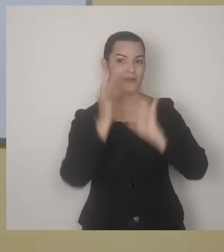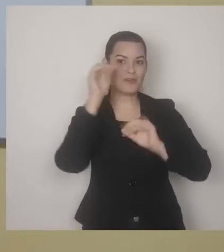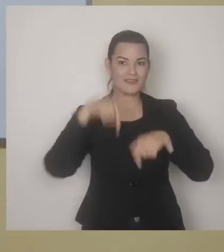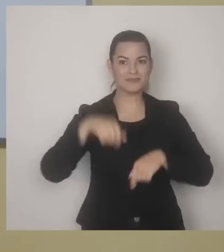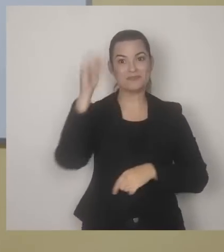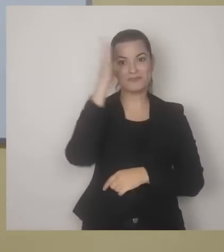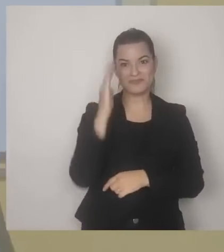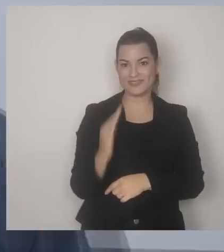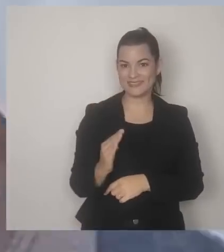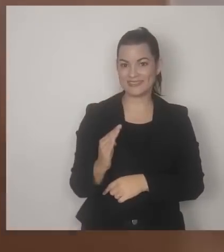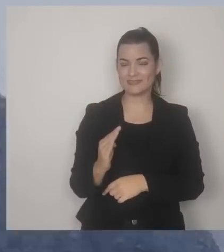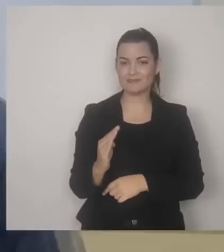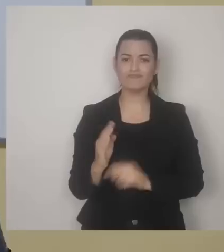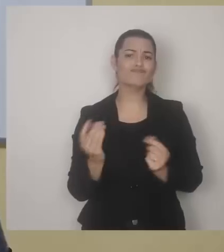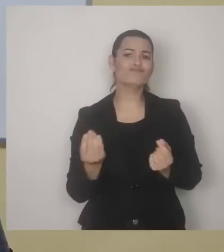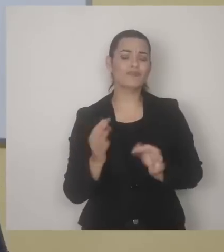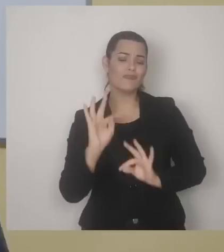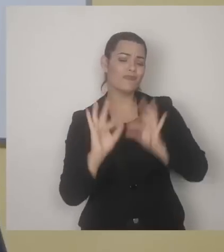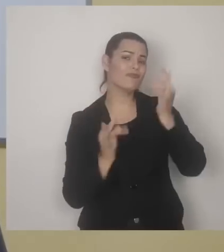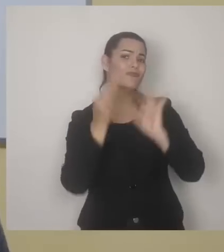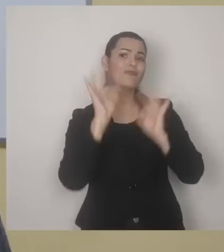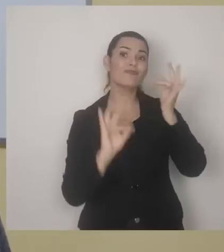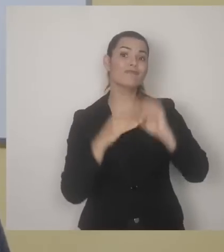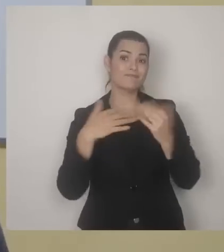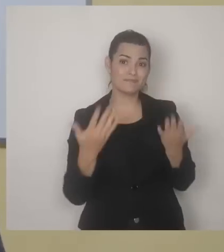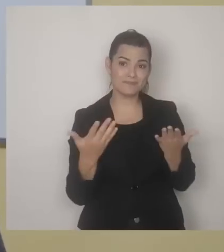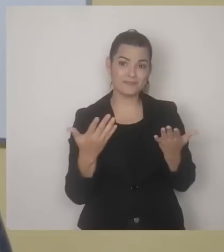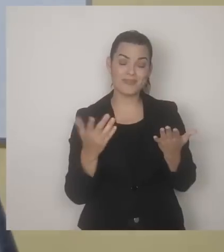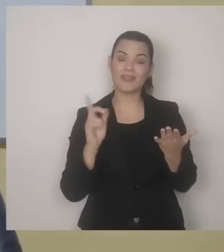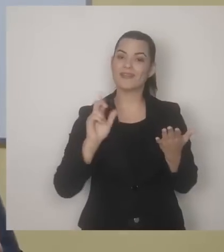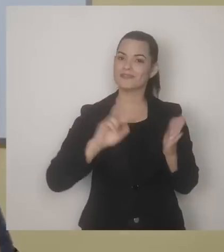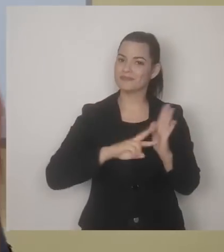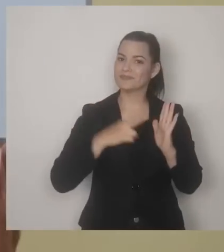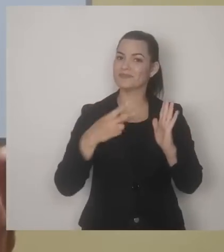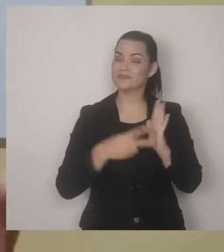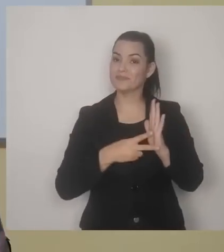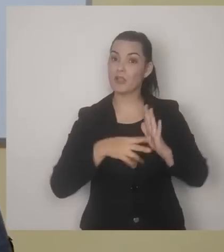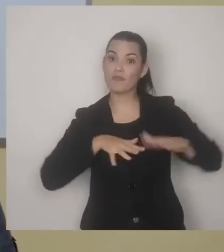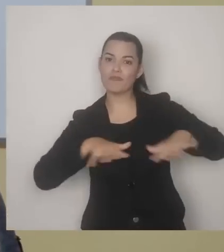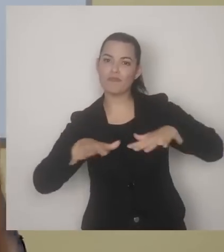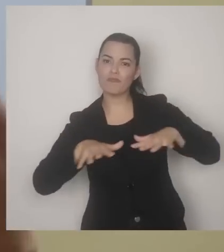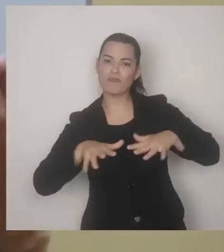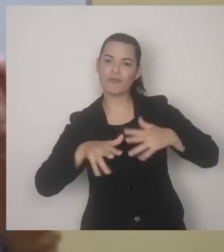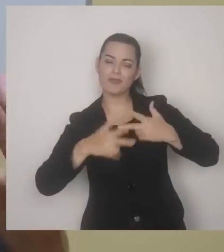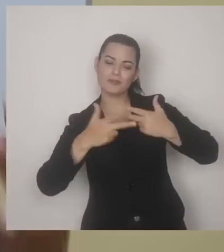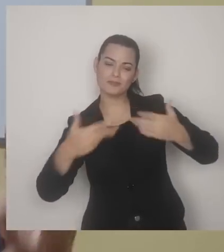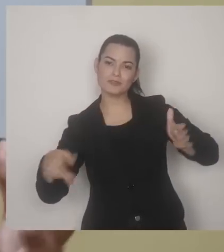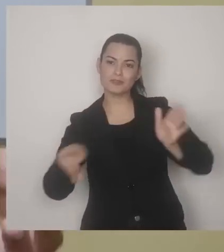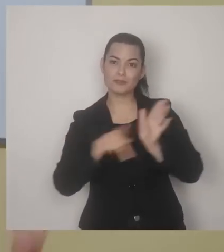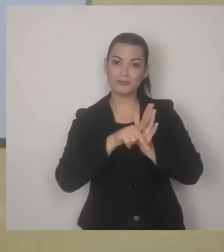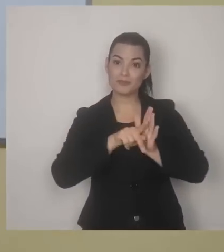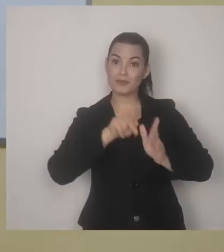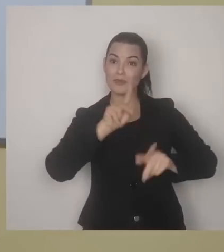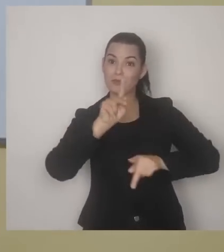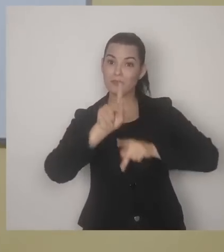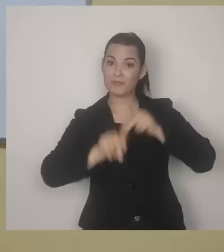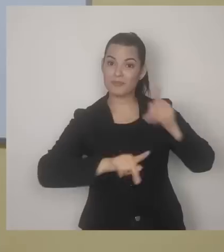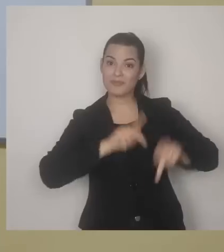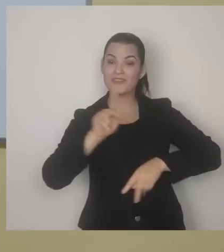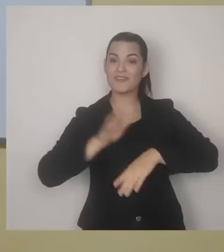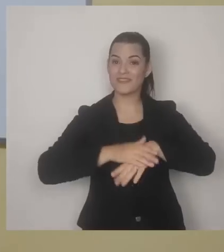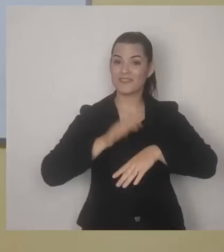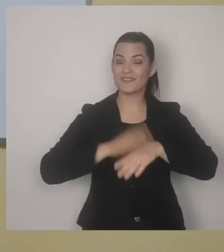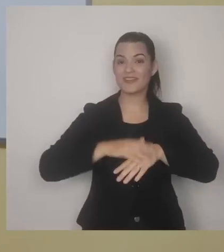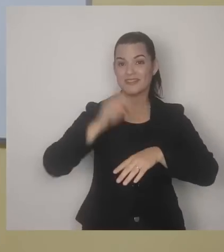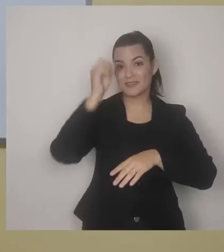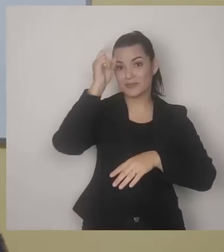folclore brasileiro. O que é o folclore? Folclore são manifestações populares